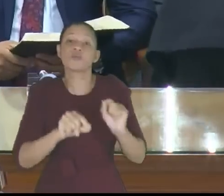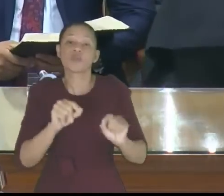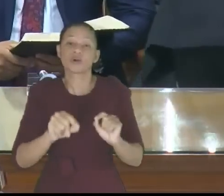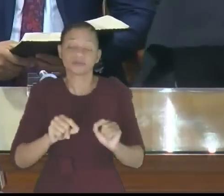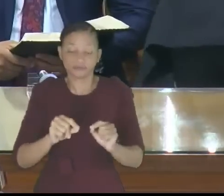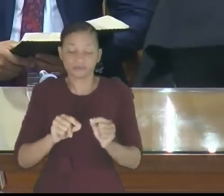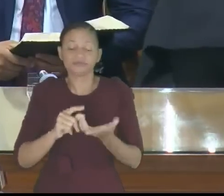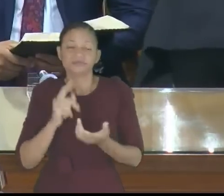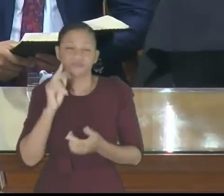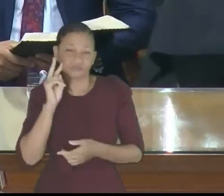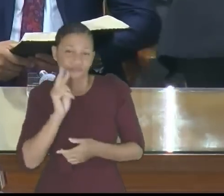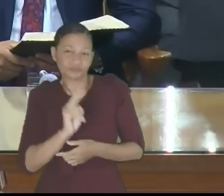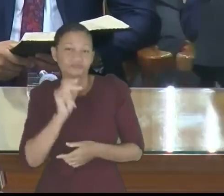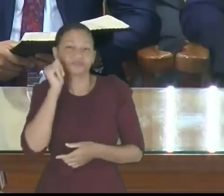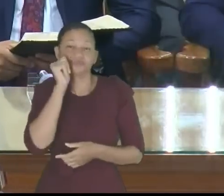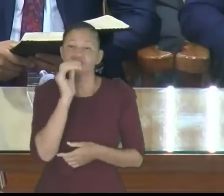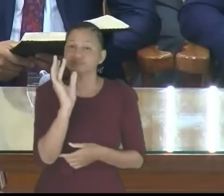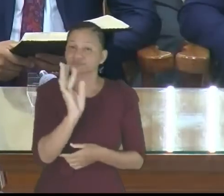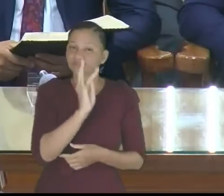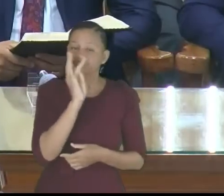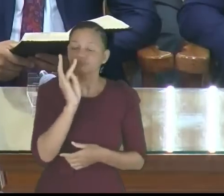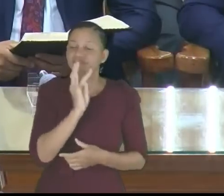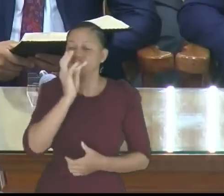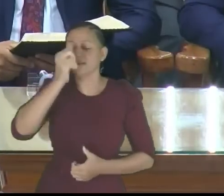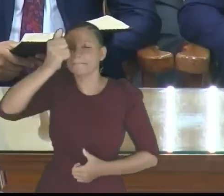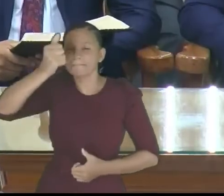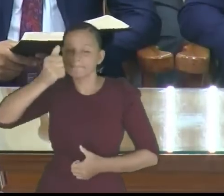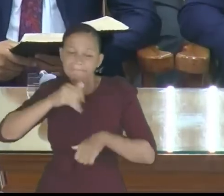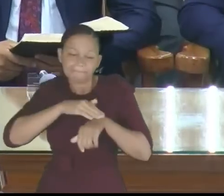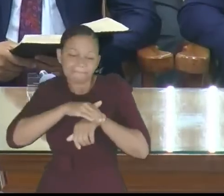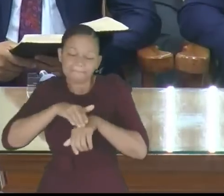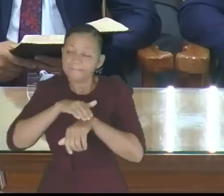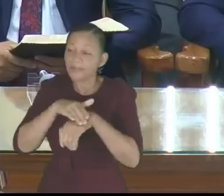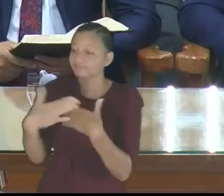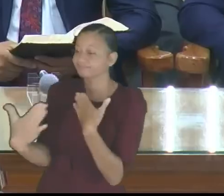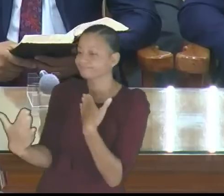a noiva falando com o noivo.